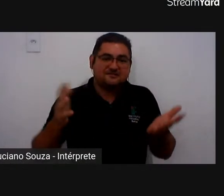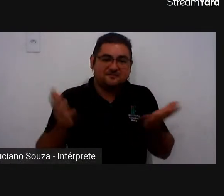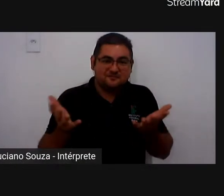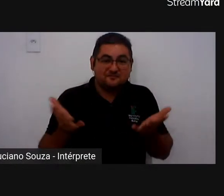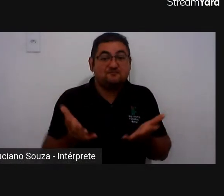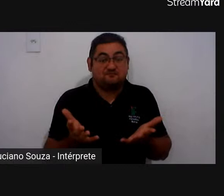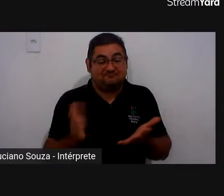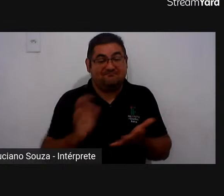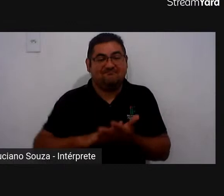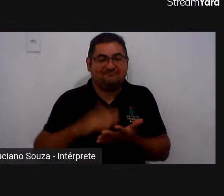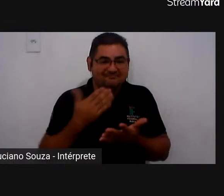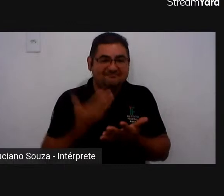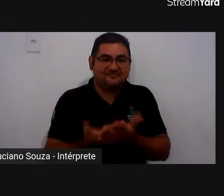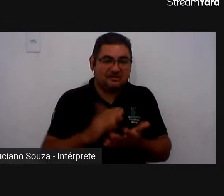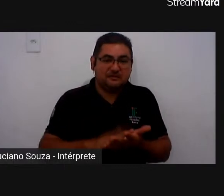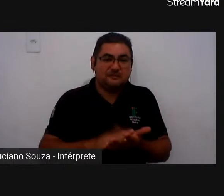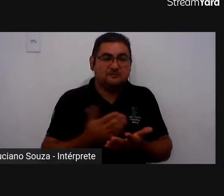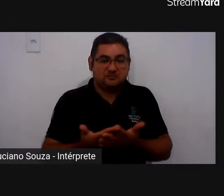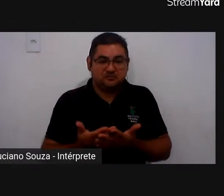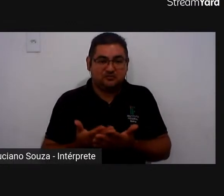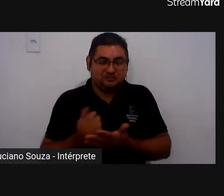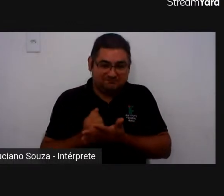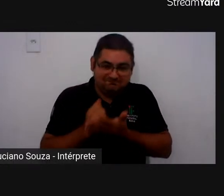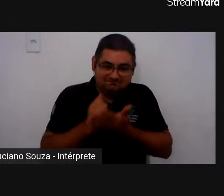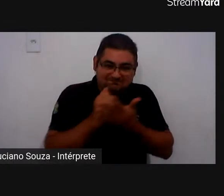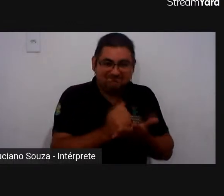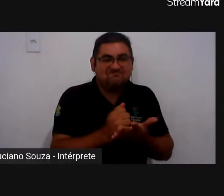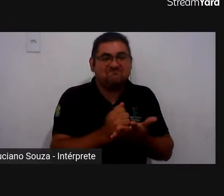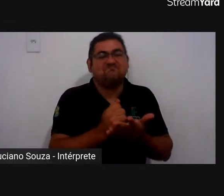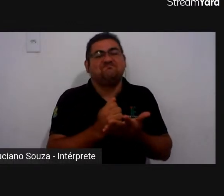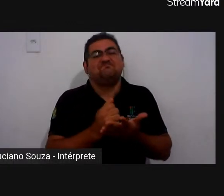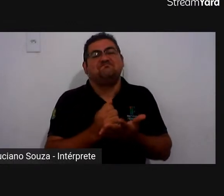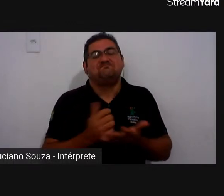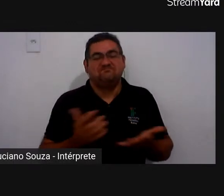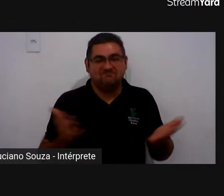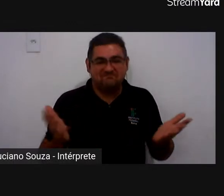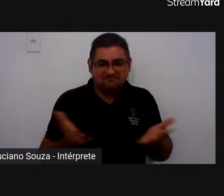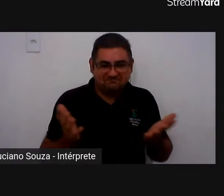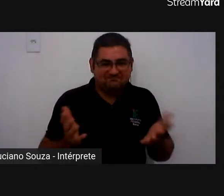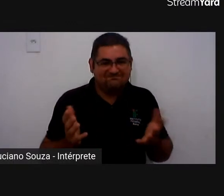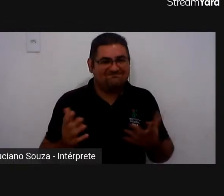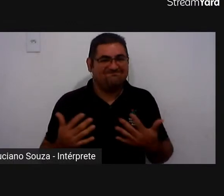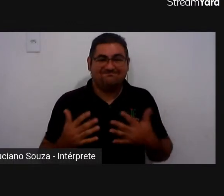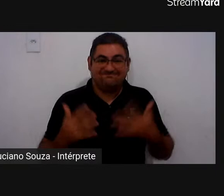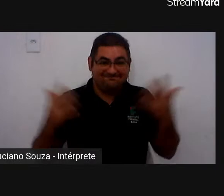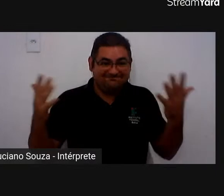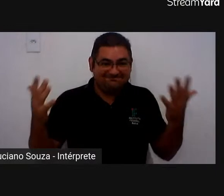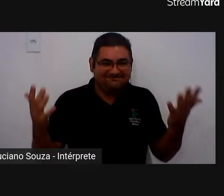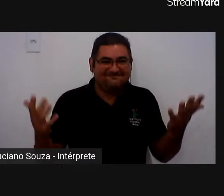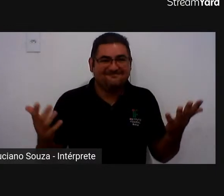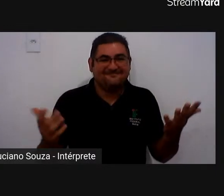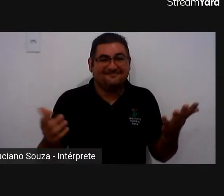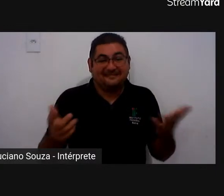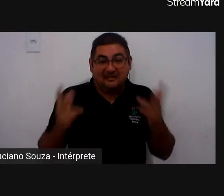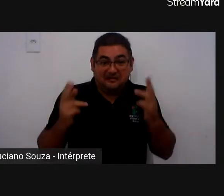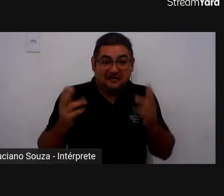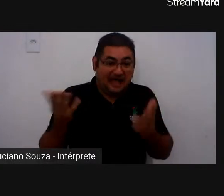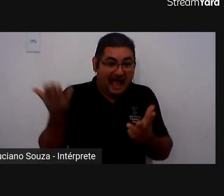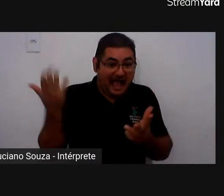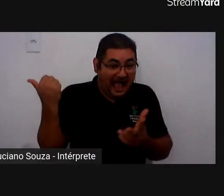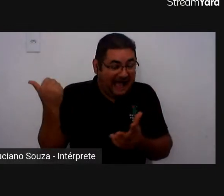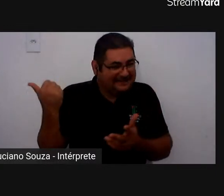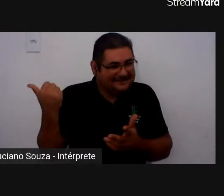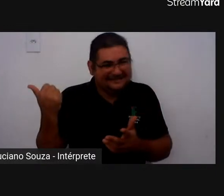especial os nossos intérpretes aqui que deram a grande aí o grande brilho né Depois da experiência da Copa do Mundo da